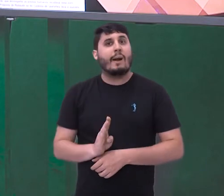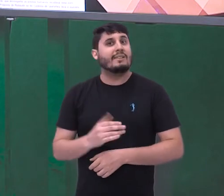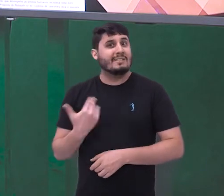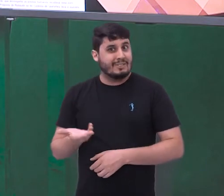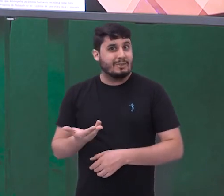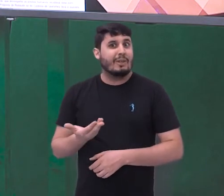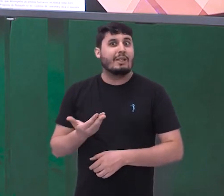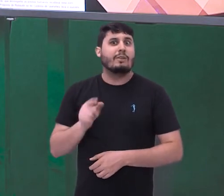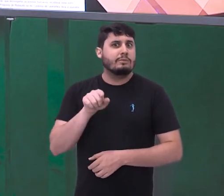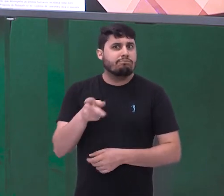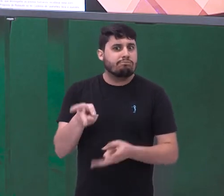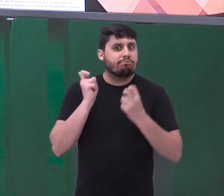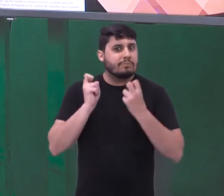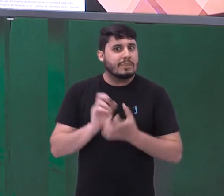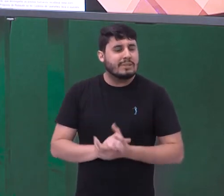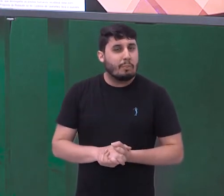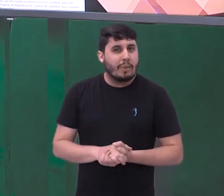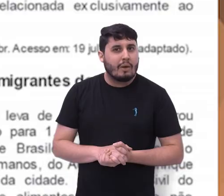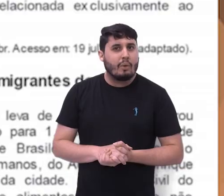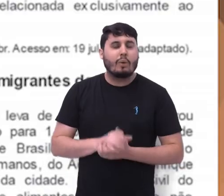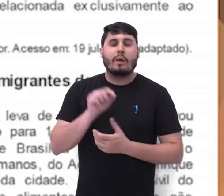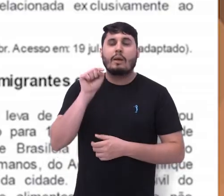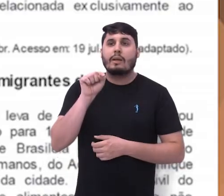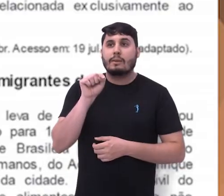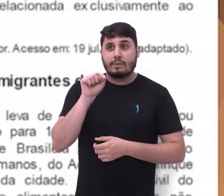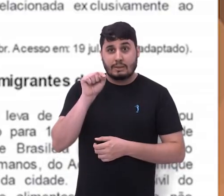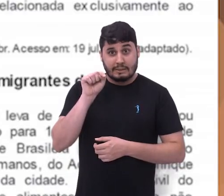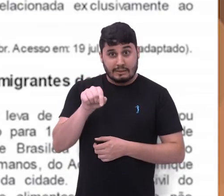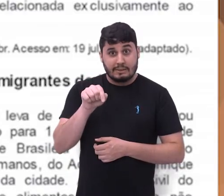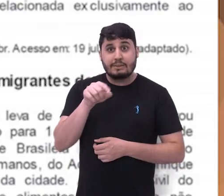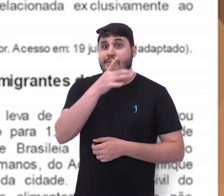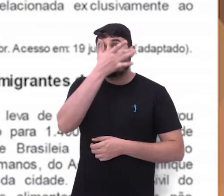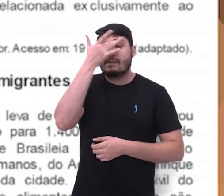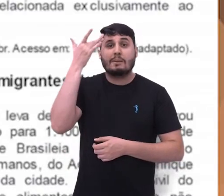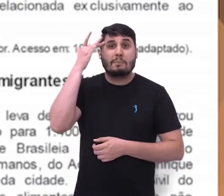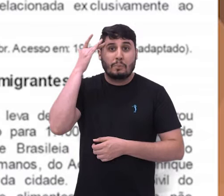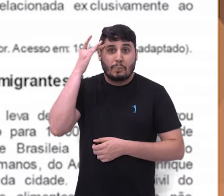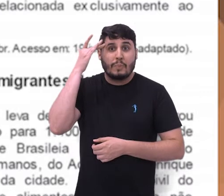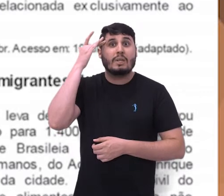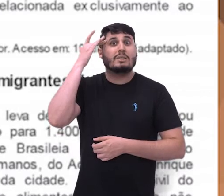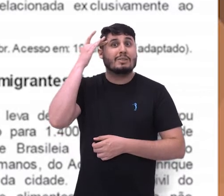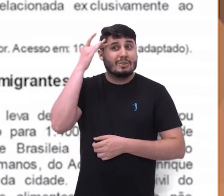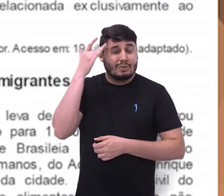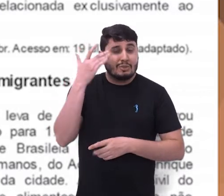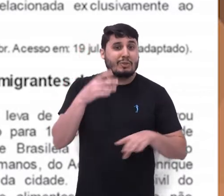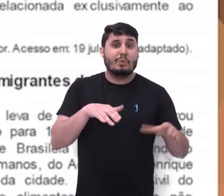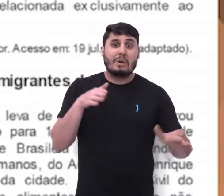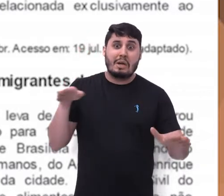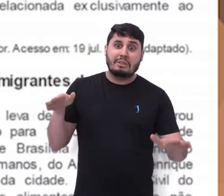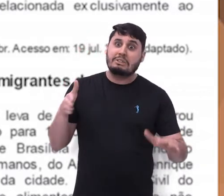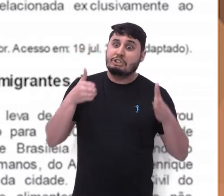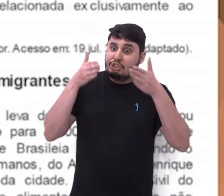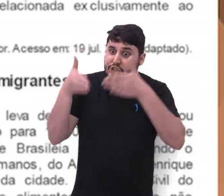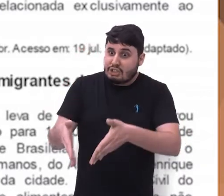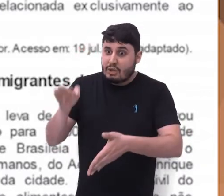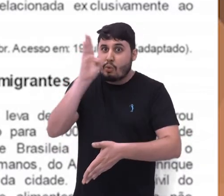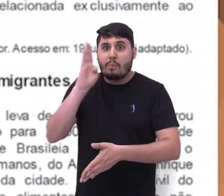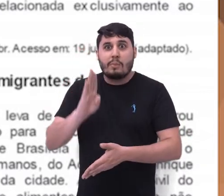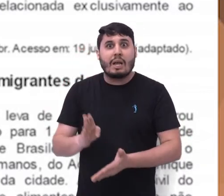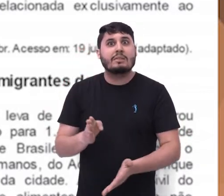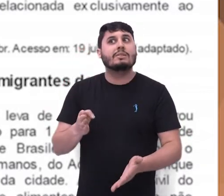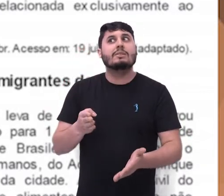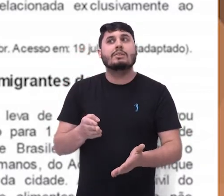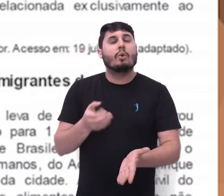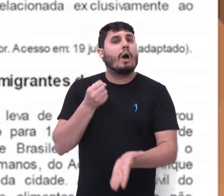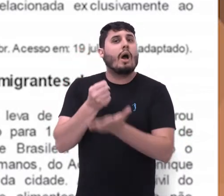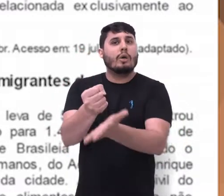brasileiro? Então aqui ele já disse, esses imigrantes chegaram e acabaram por contribuir expressivamente para